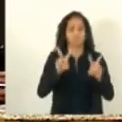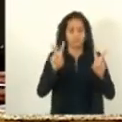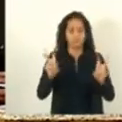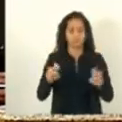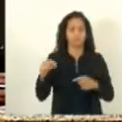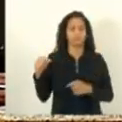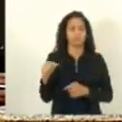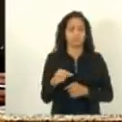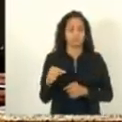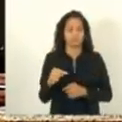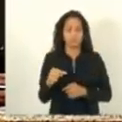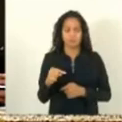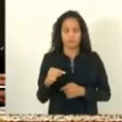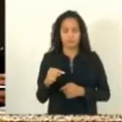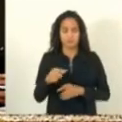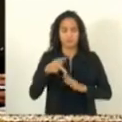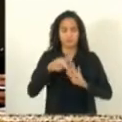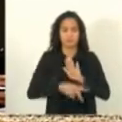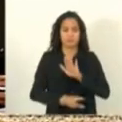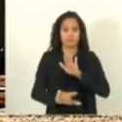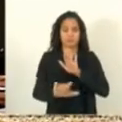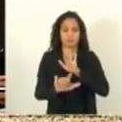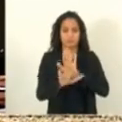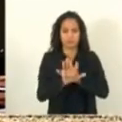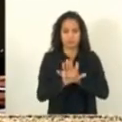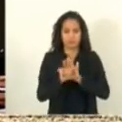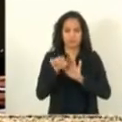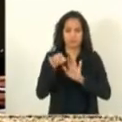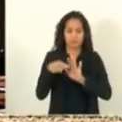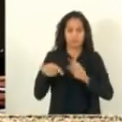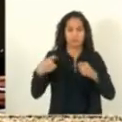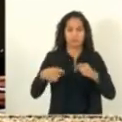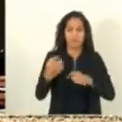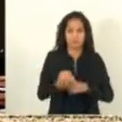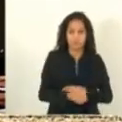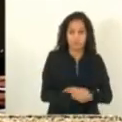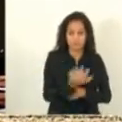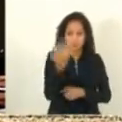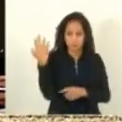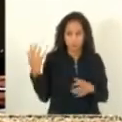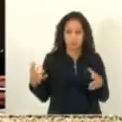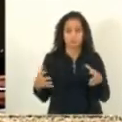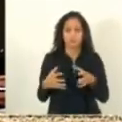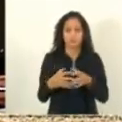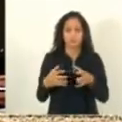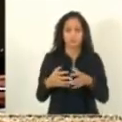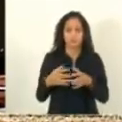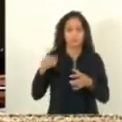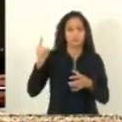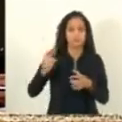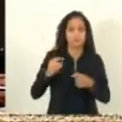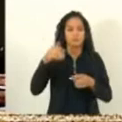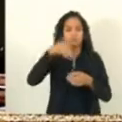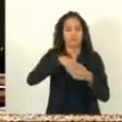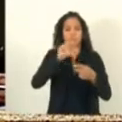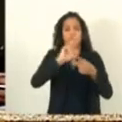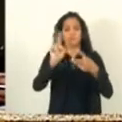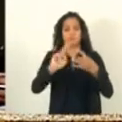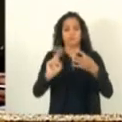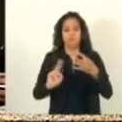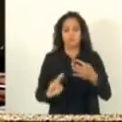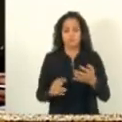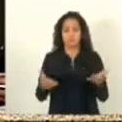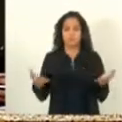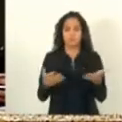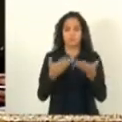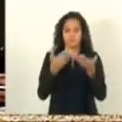matéria de projeto de lei complementar, carece de quórum qualificado e a votação é nominal, para o qual agora